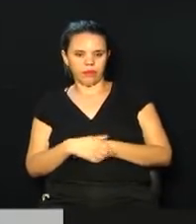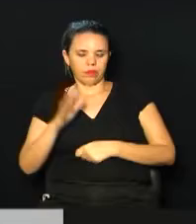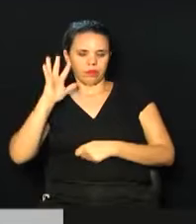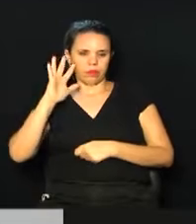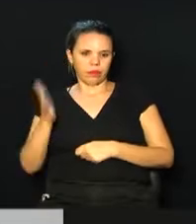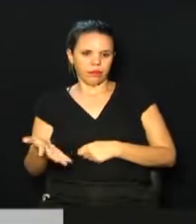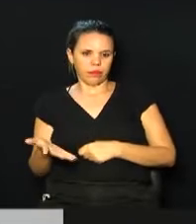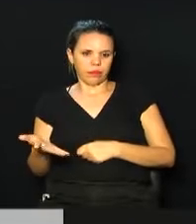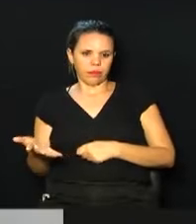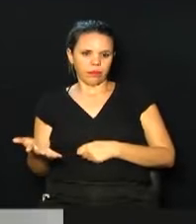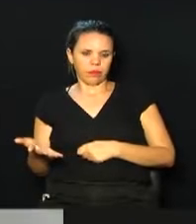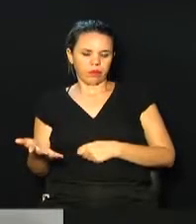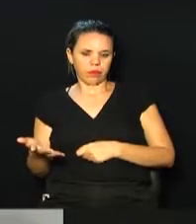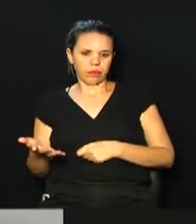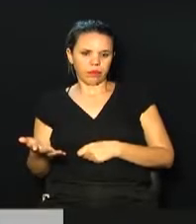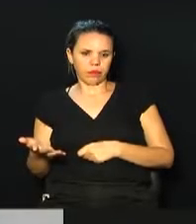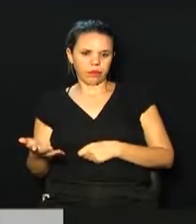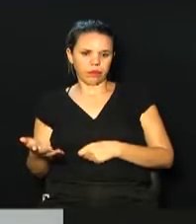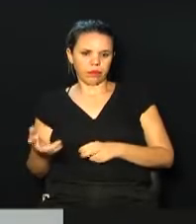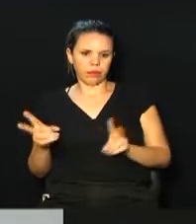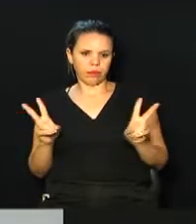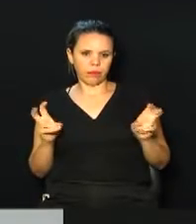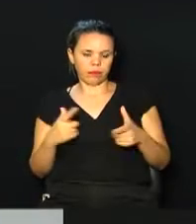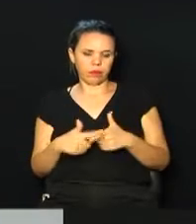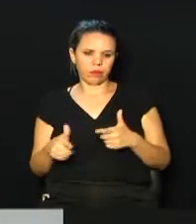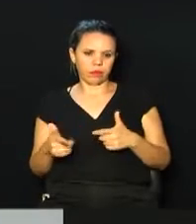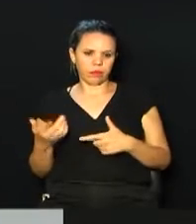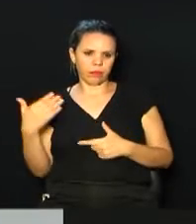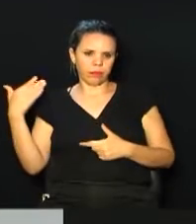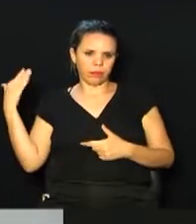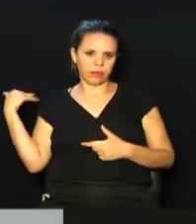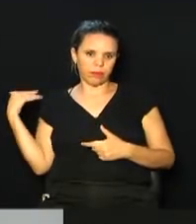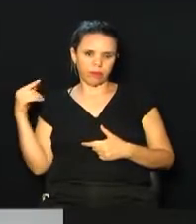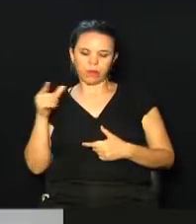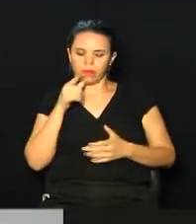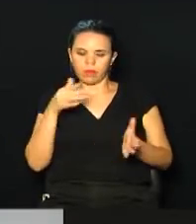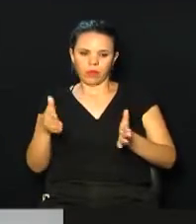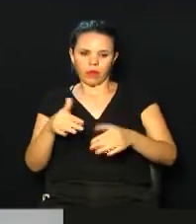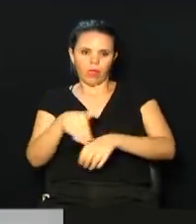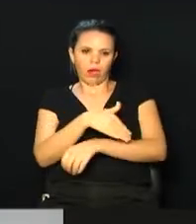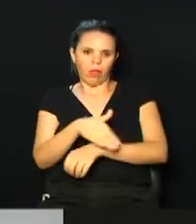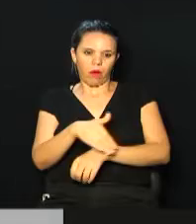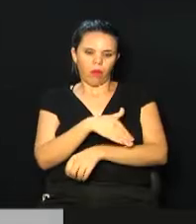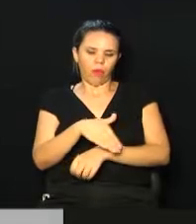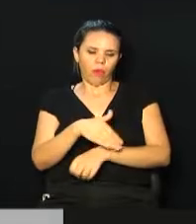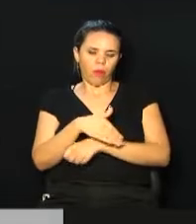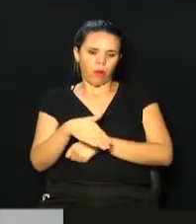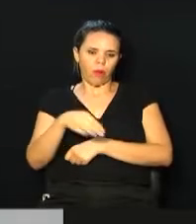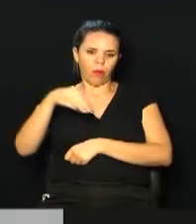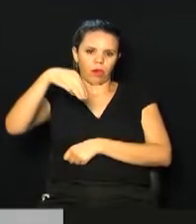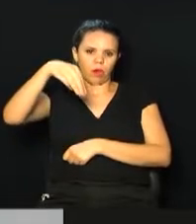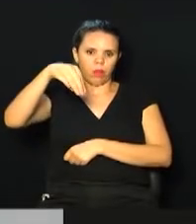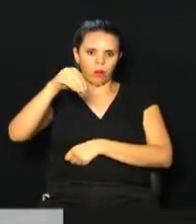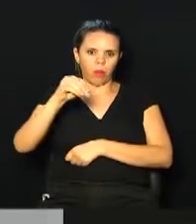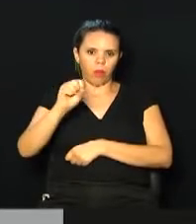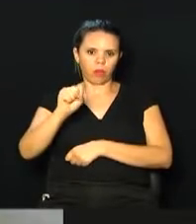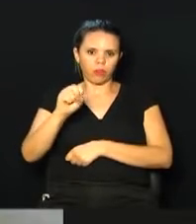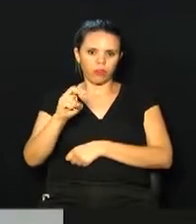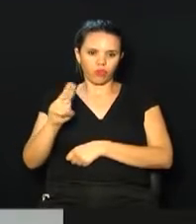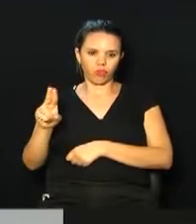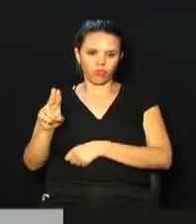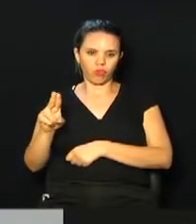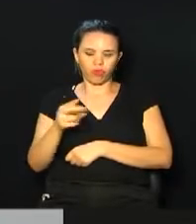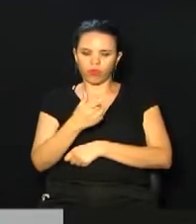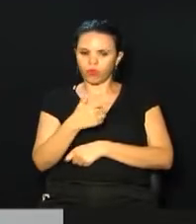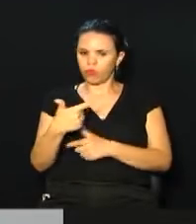Resolveu, vamos dizer, relativamente o problema da Rua Moscou, mas ela não tem